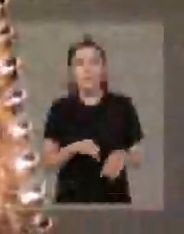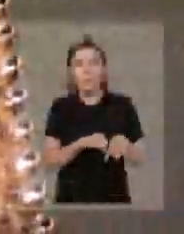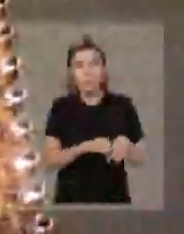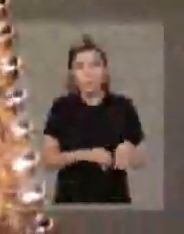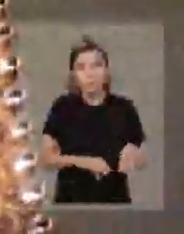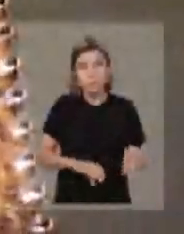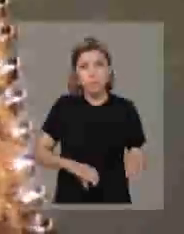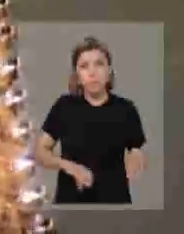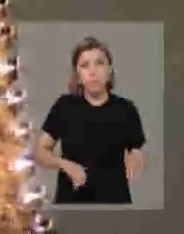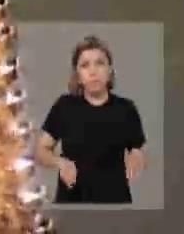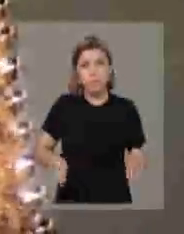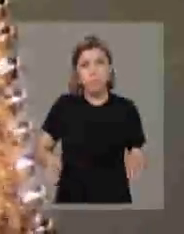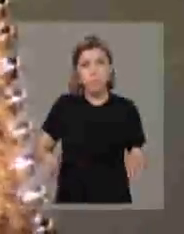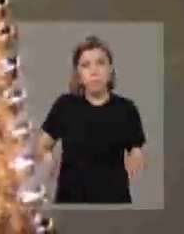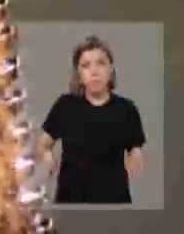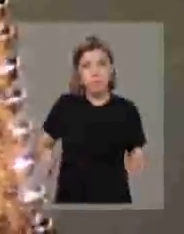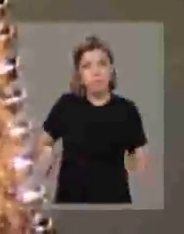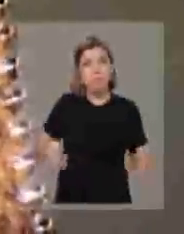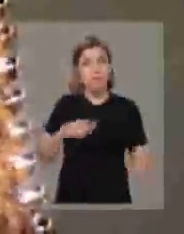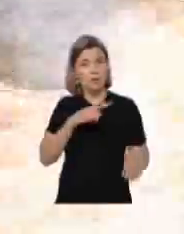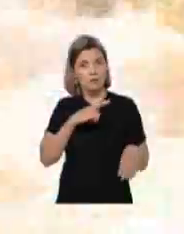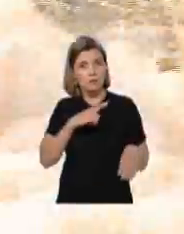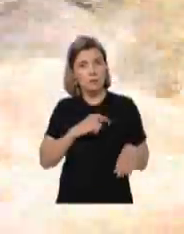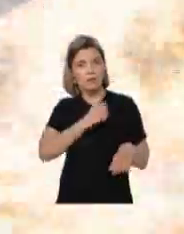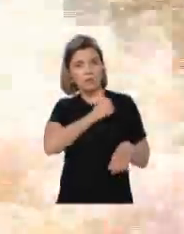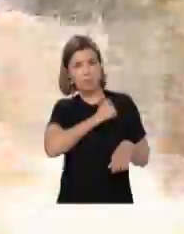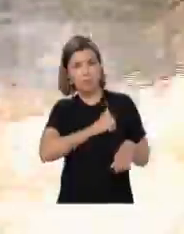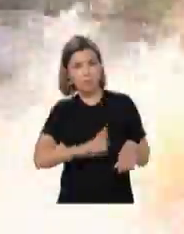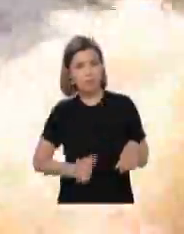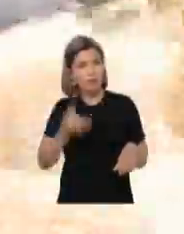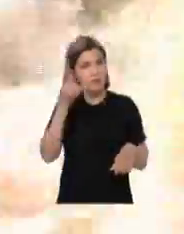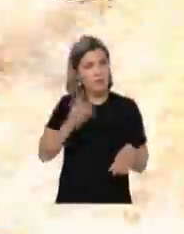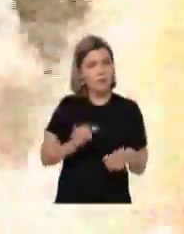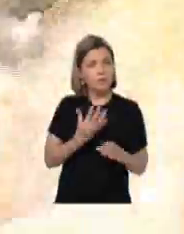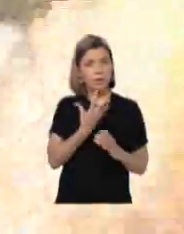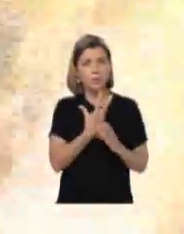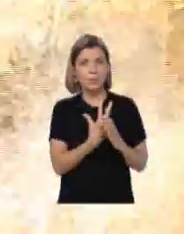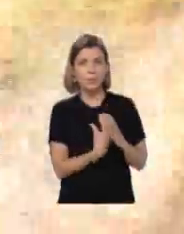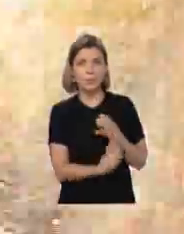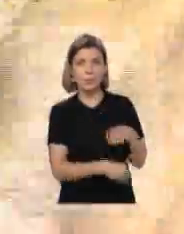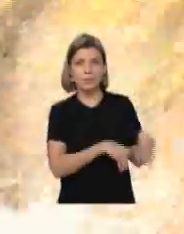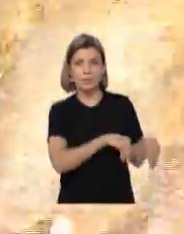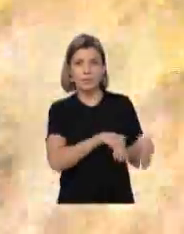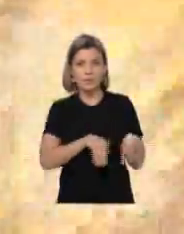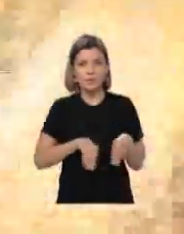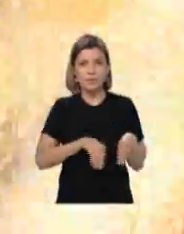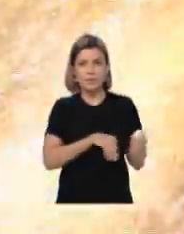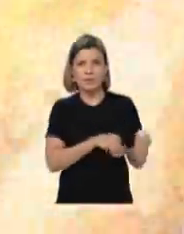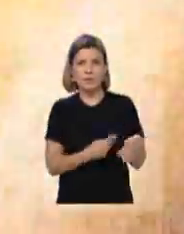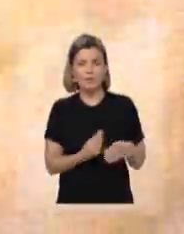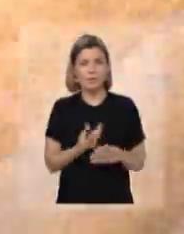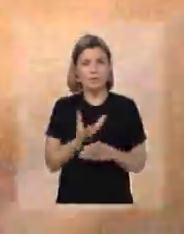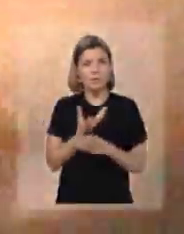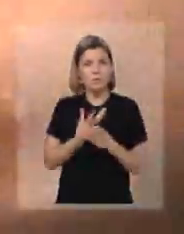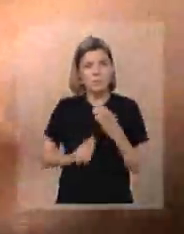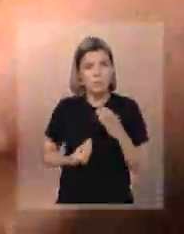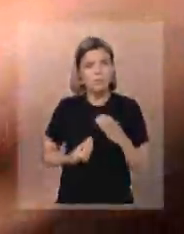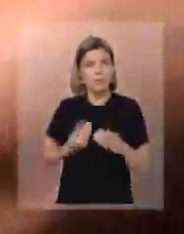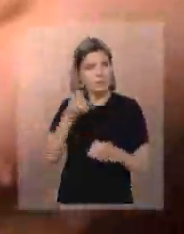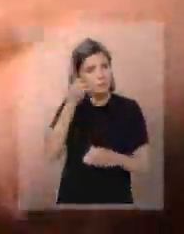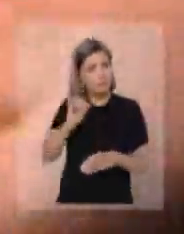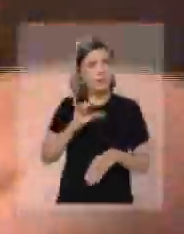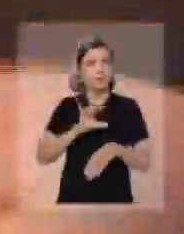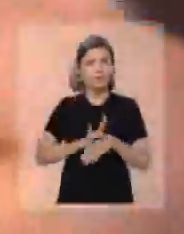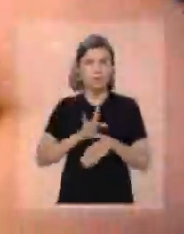O esgoto coletado não entra em contato com o solo, o que evita também a contaminação do ambiente próximo às populações